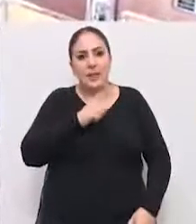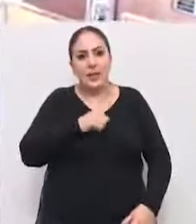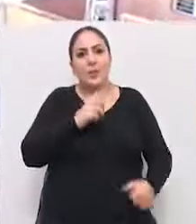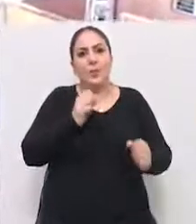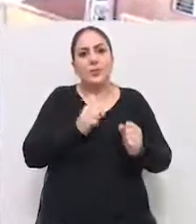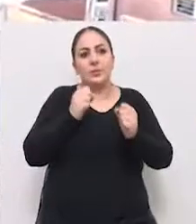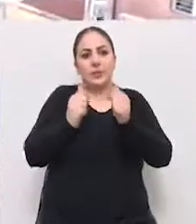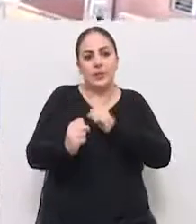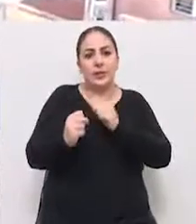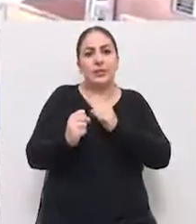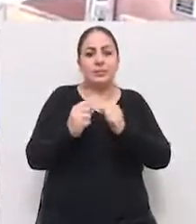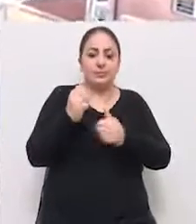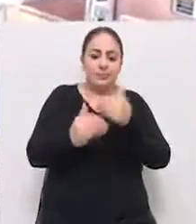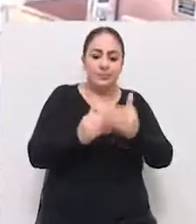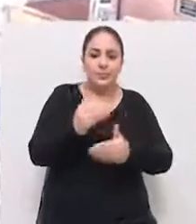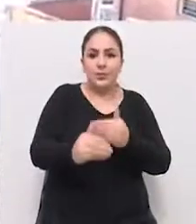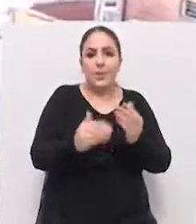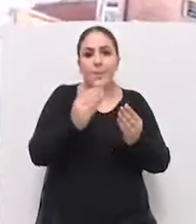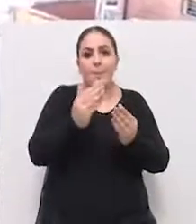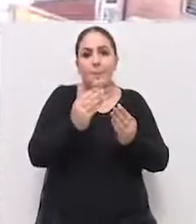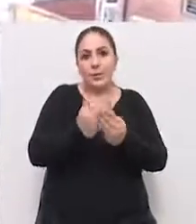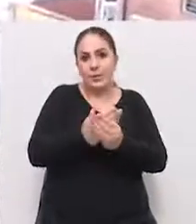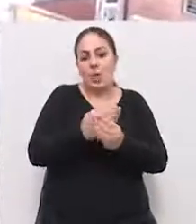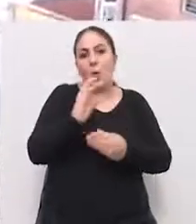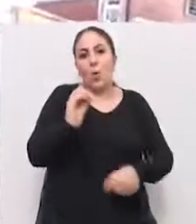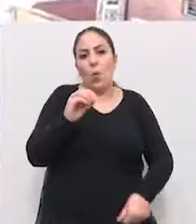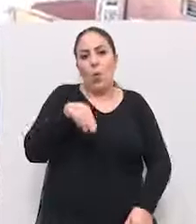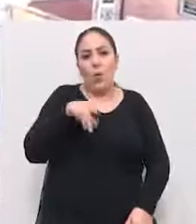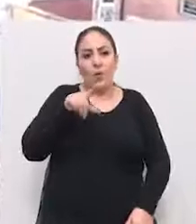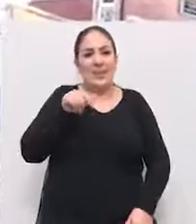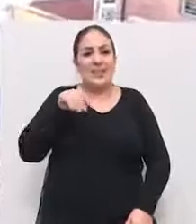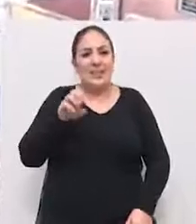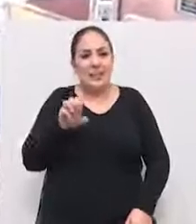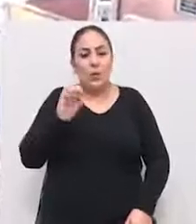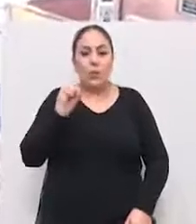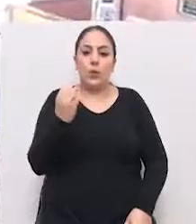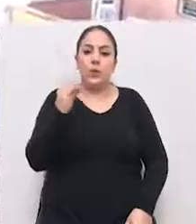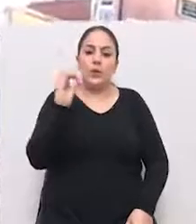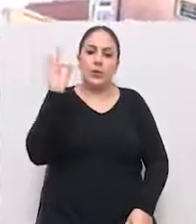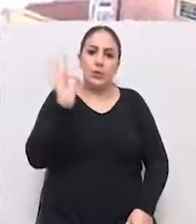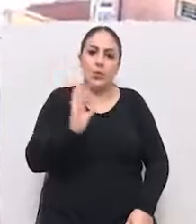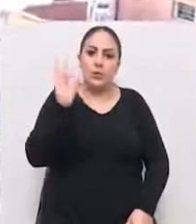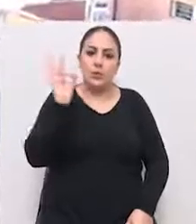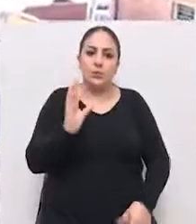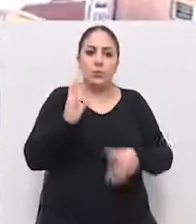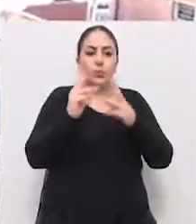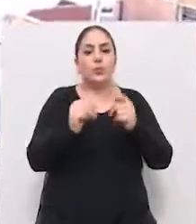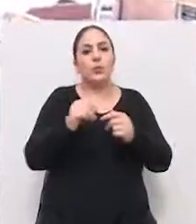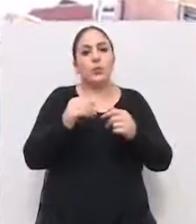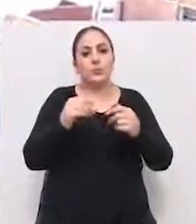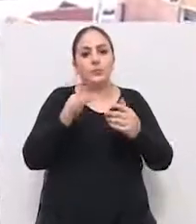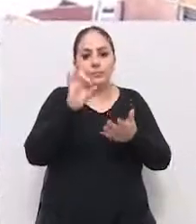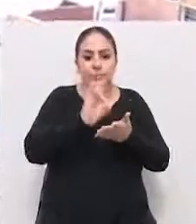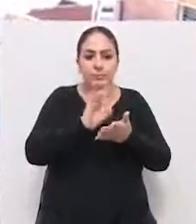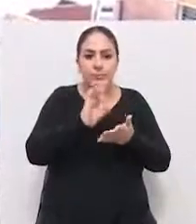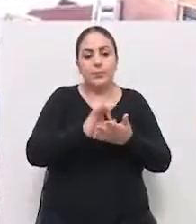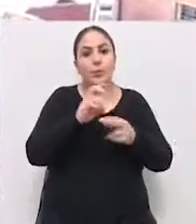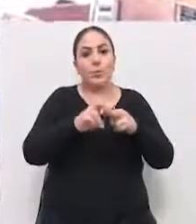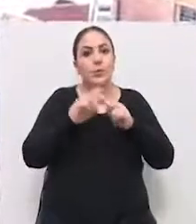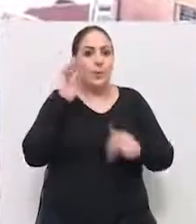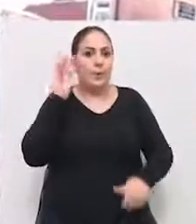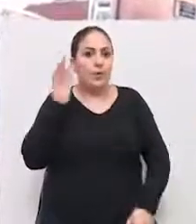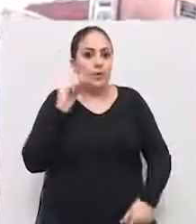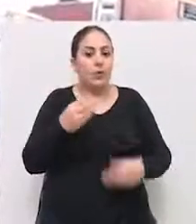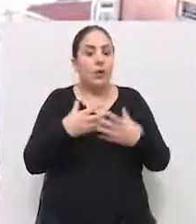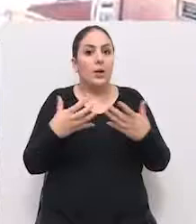nós tenhamos hoje a possibilidade de tramitação de processos via online, 80% dos processos ainda são físicos.